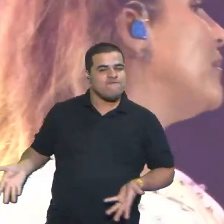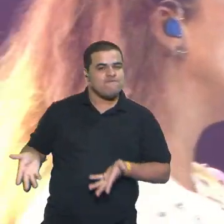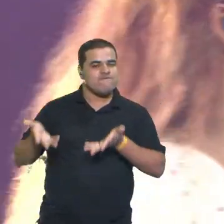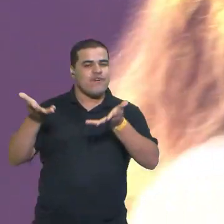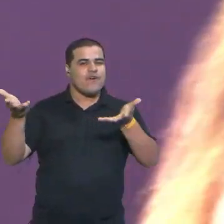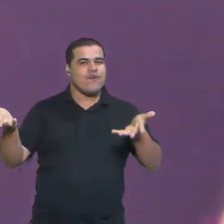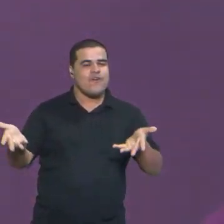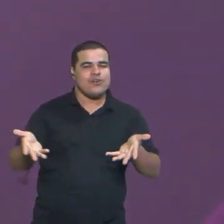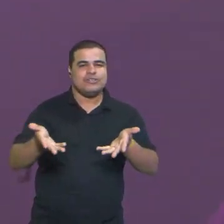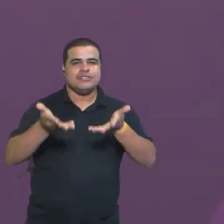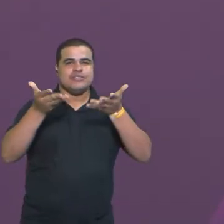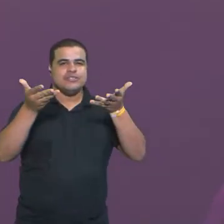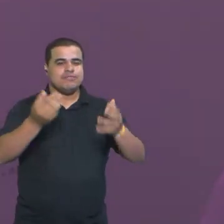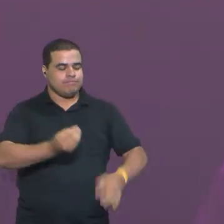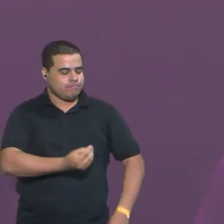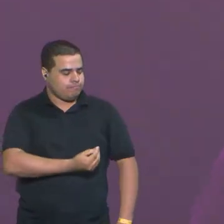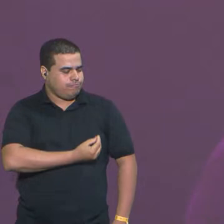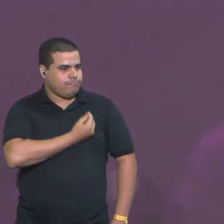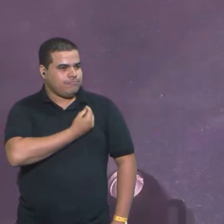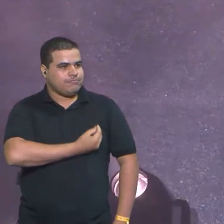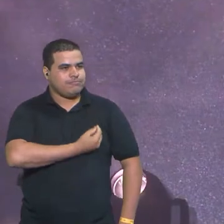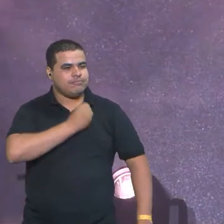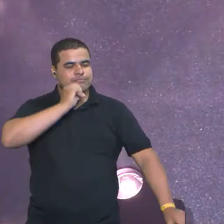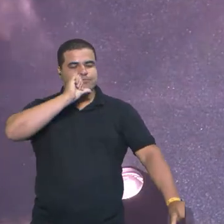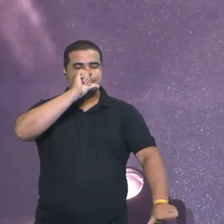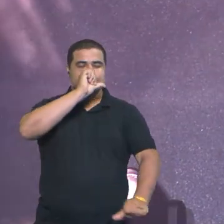transforma minha vida